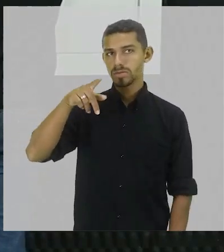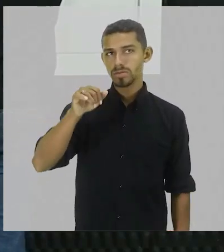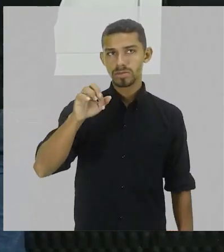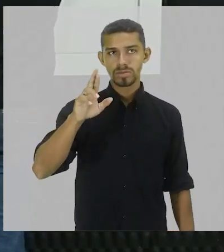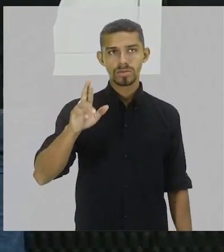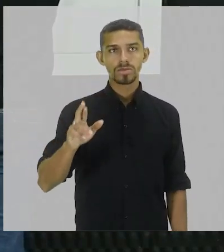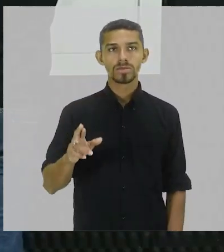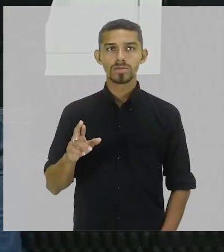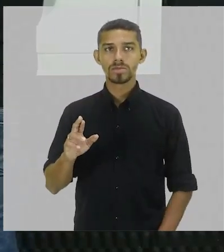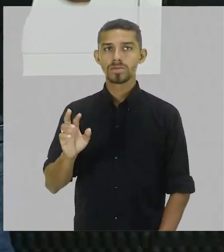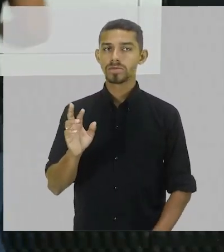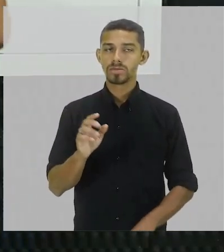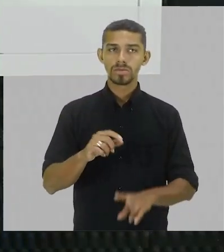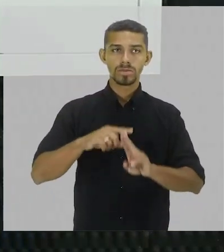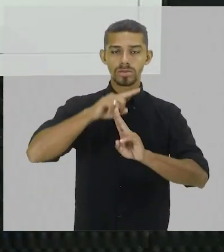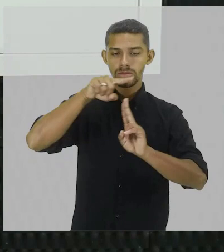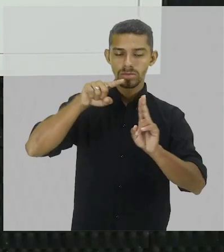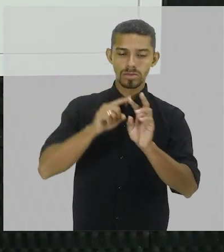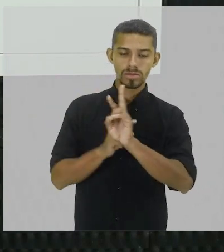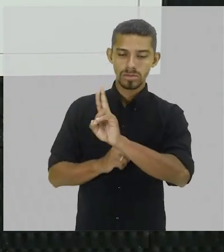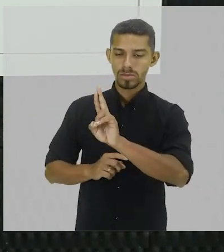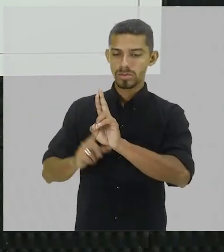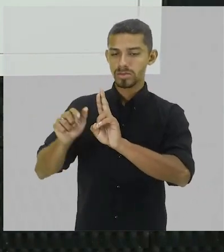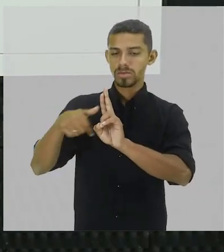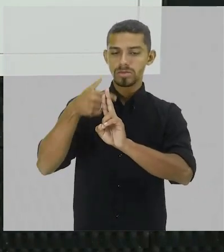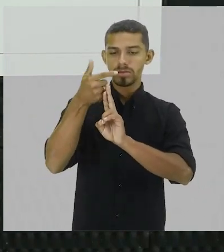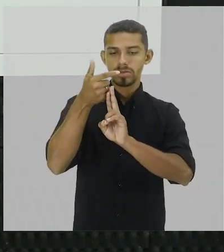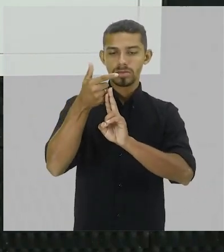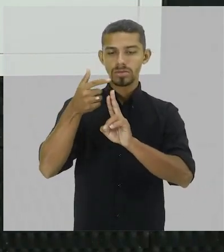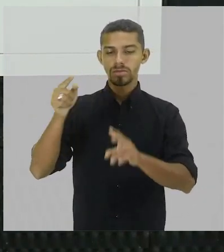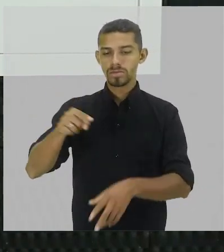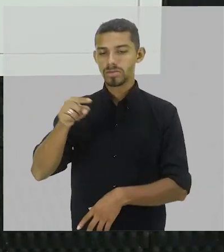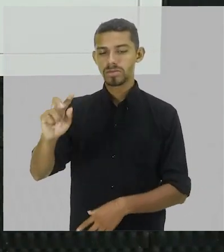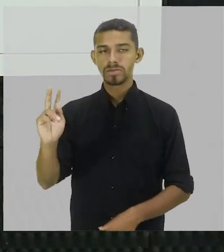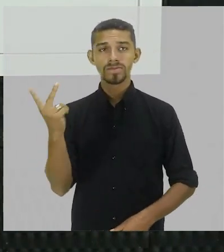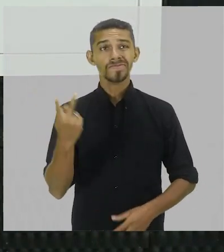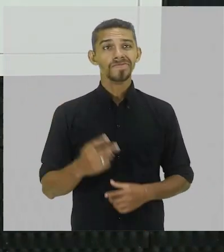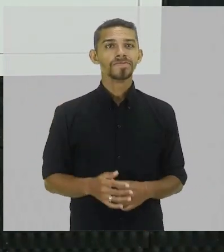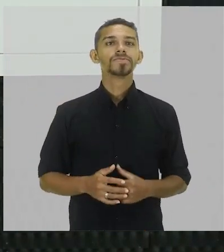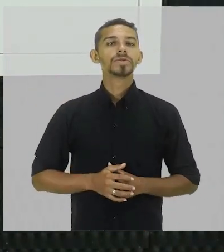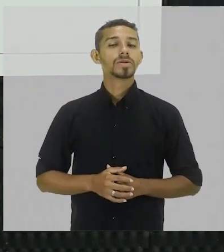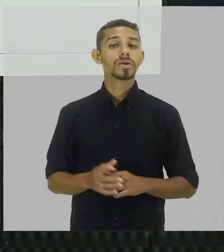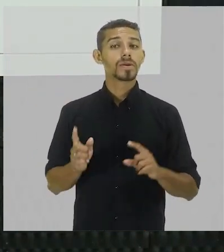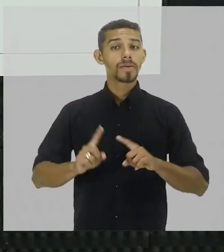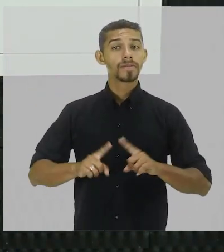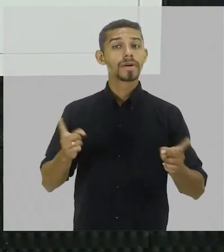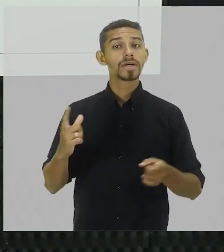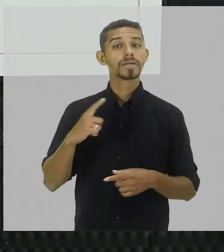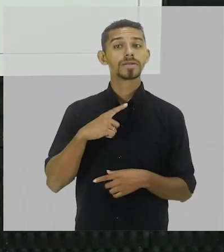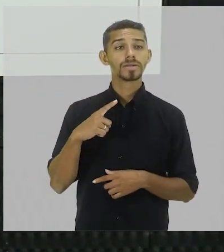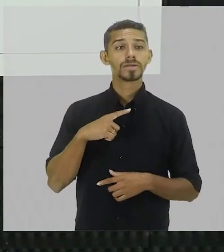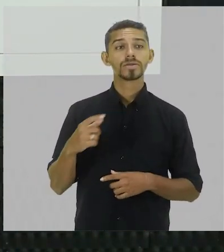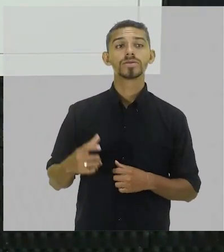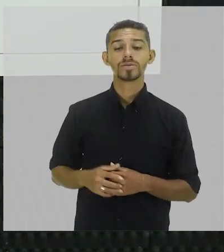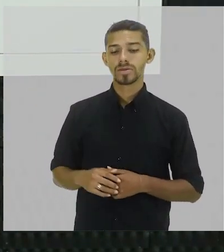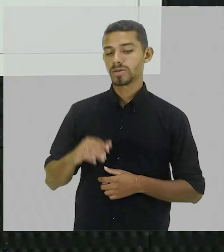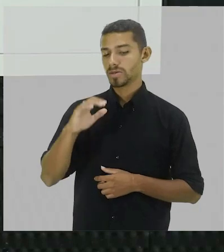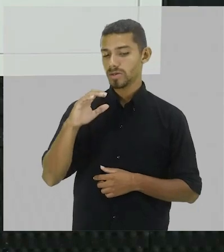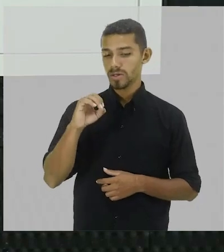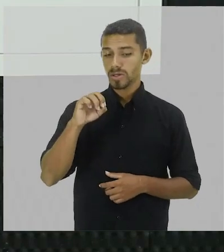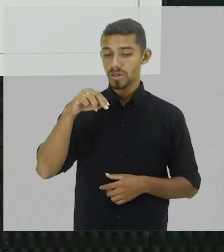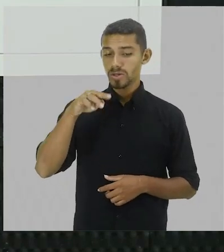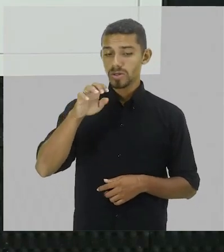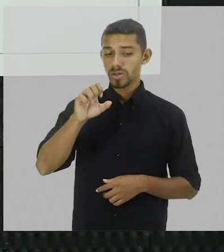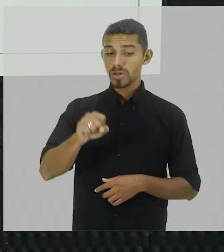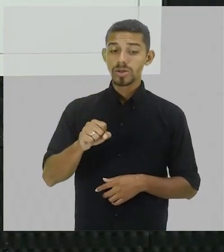vezes a altura h. Turma, eu não tenho essa altura, mas no cone existe uma